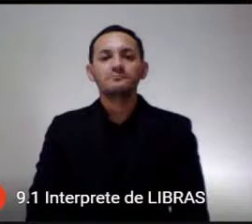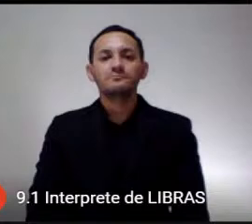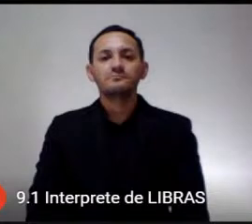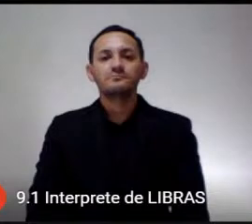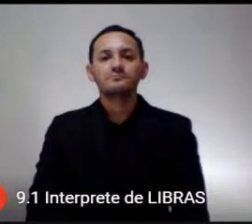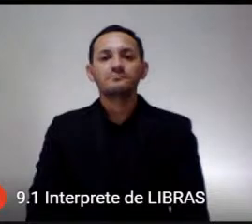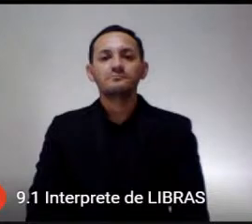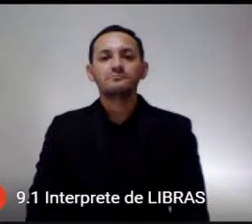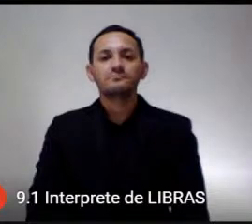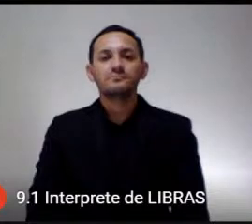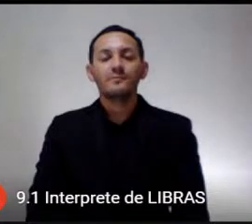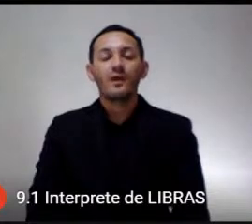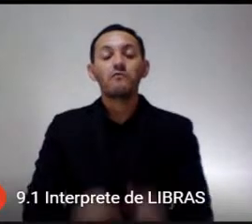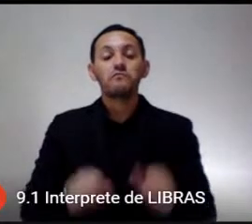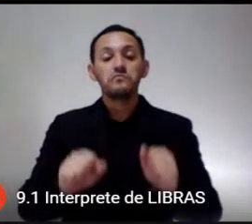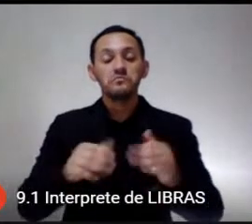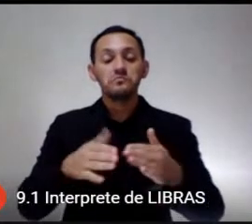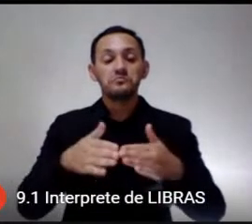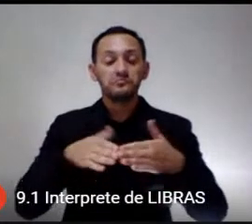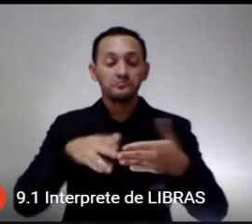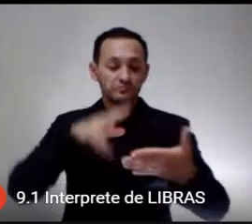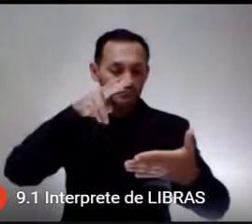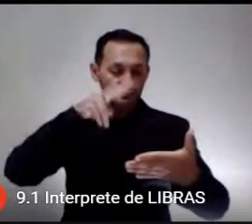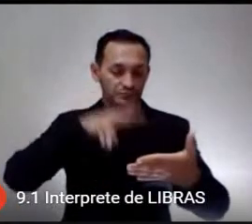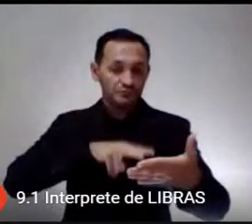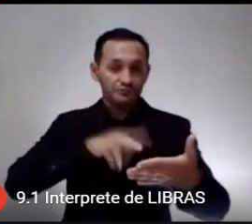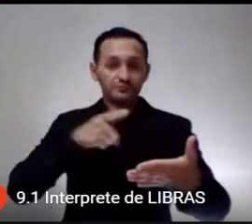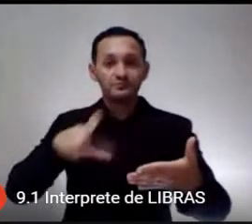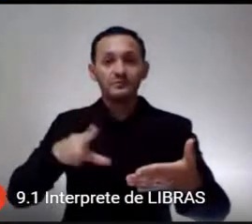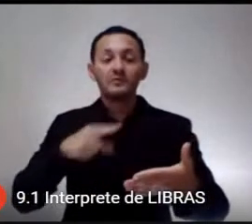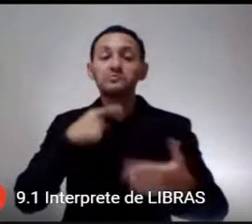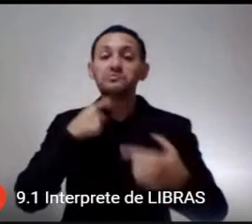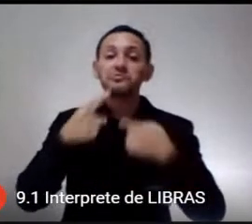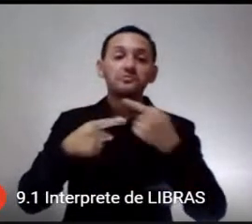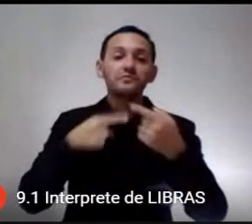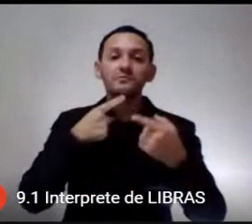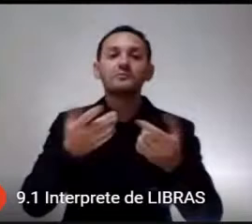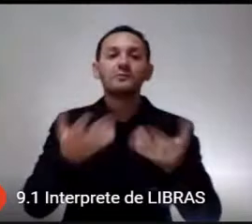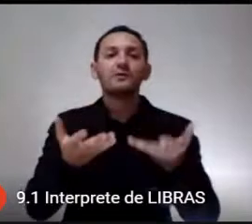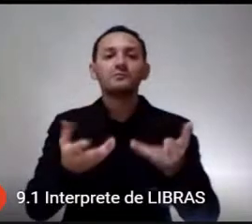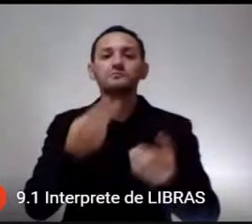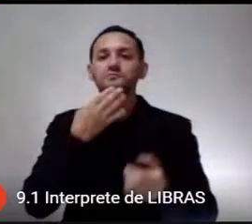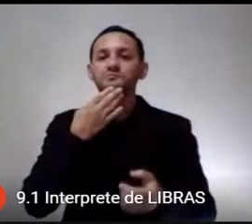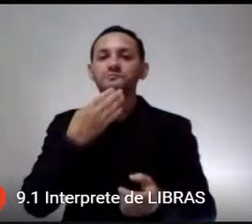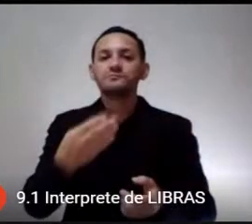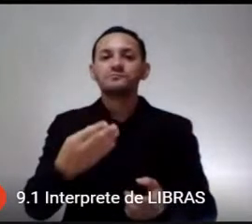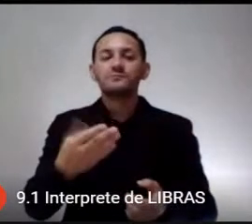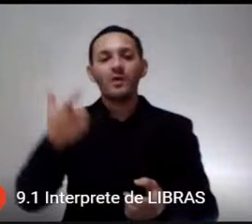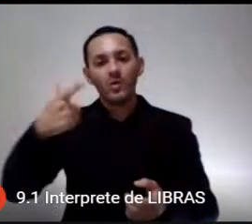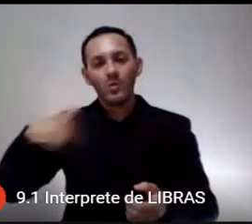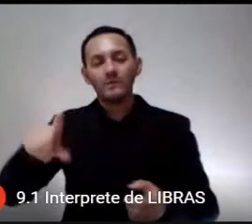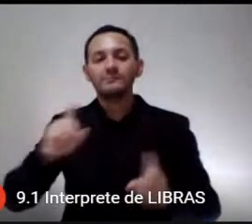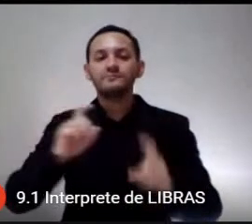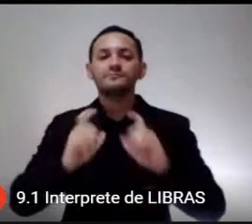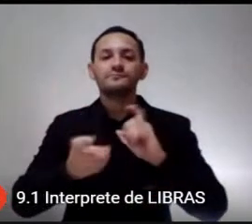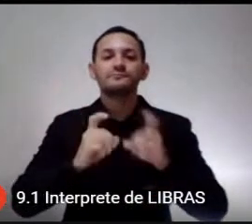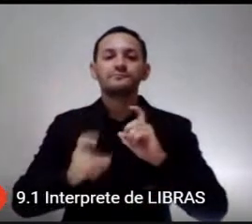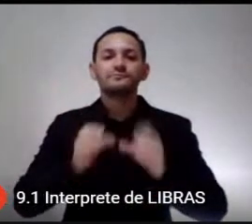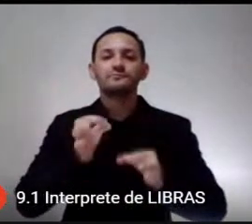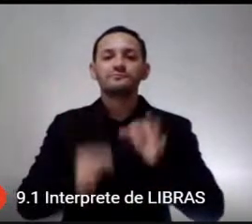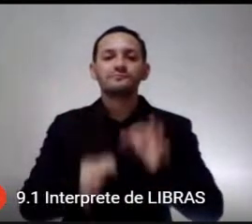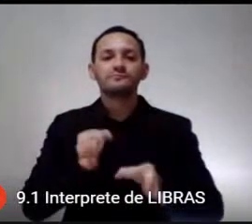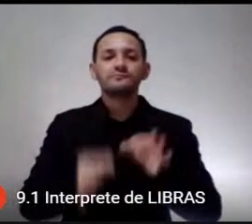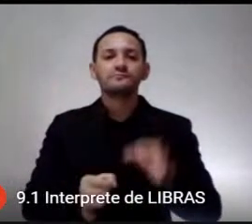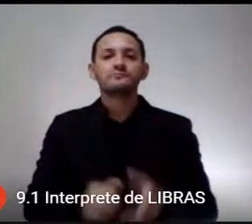Eu vou pedir vista do processo, senhor presidente, só para tirar uma dúvida. Perfeito. Para me trazer na próxima sessão. Então,